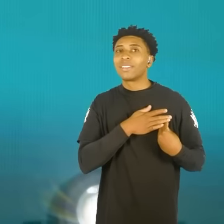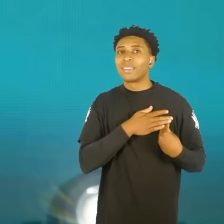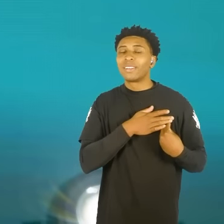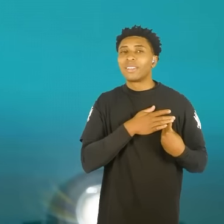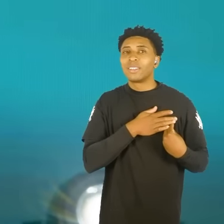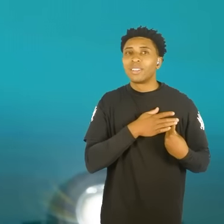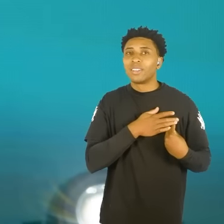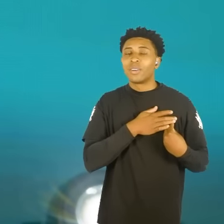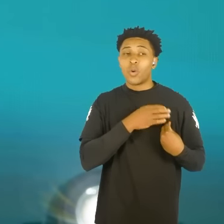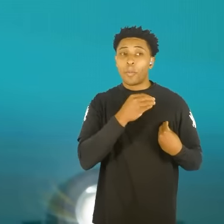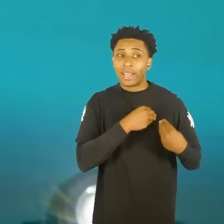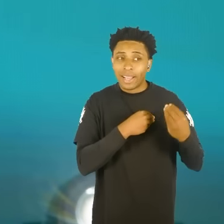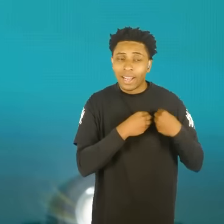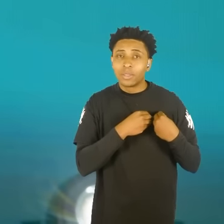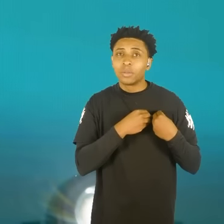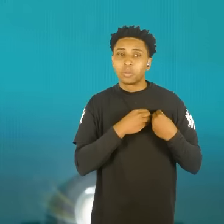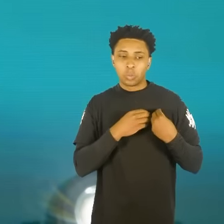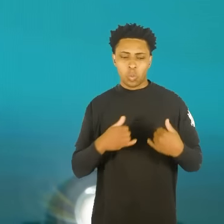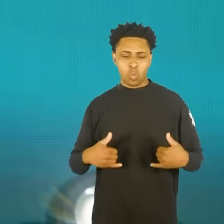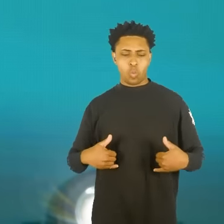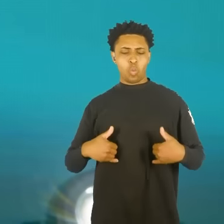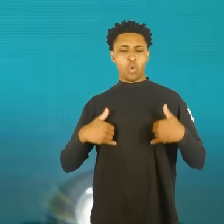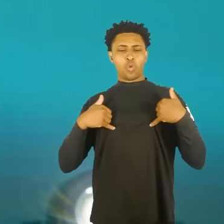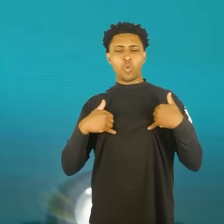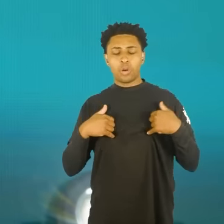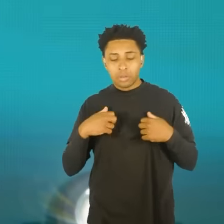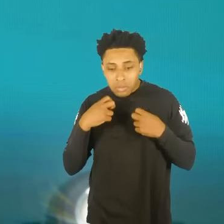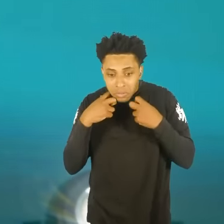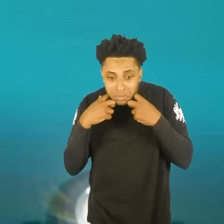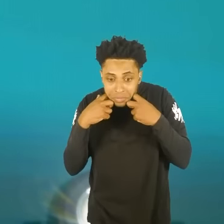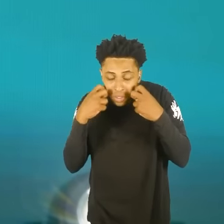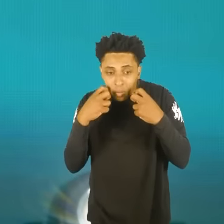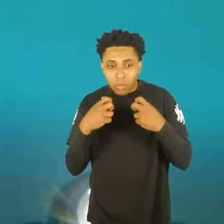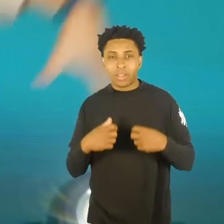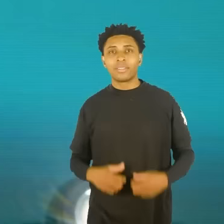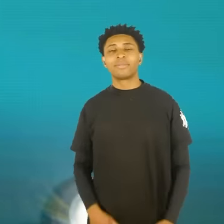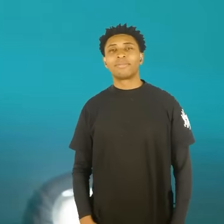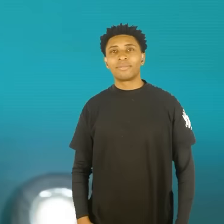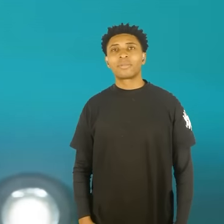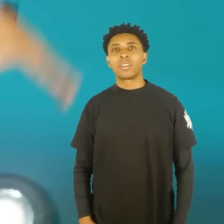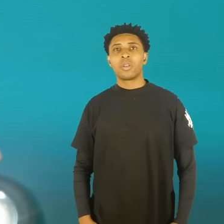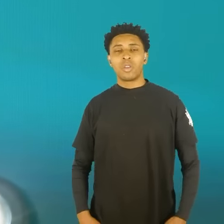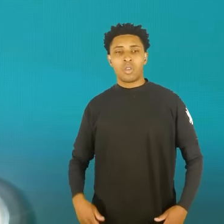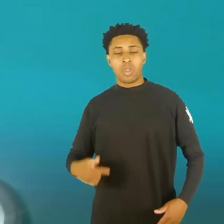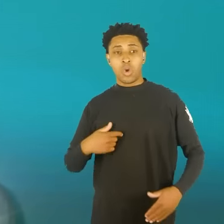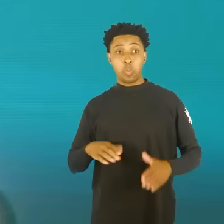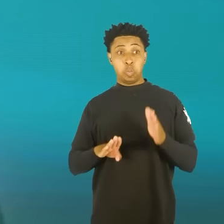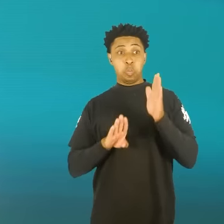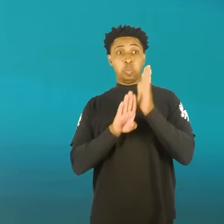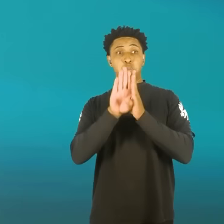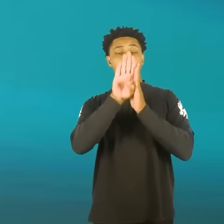esse o roteiro do pecado: orgulho e vergonha, arrogância e vergonha, prepotência e